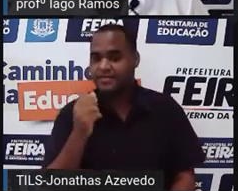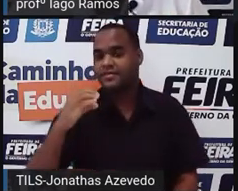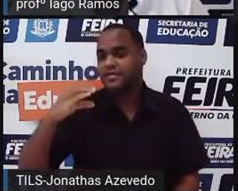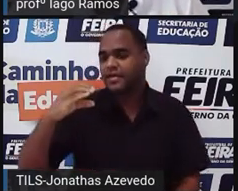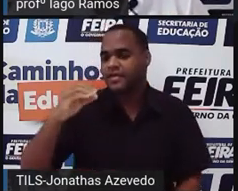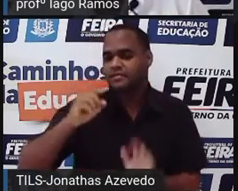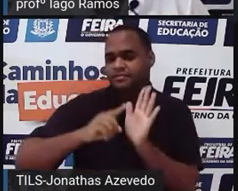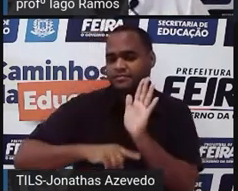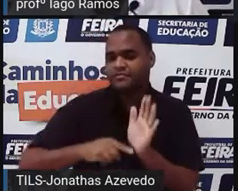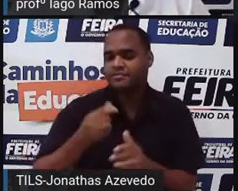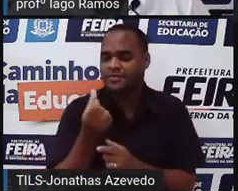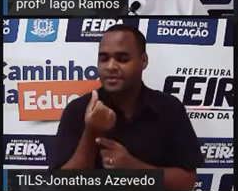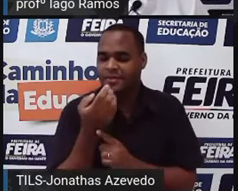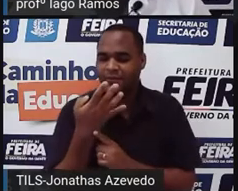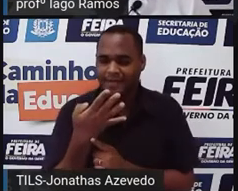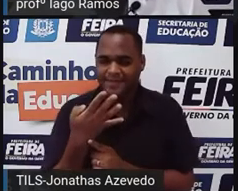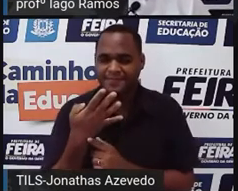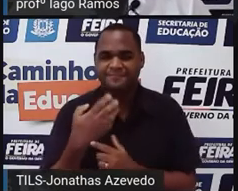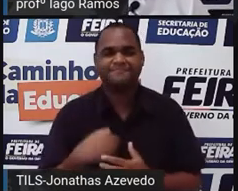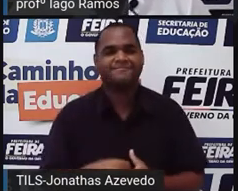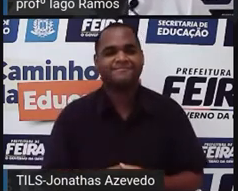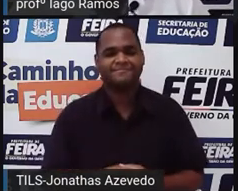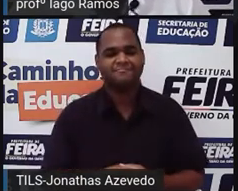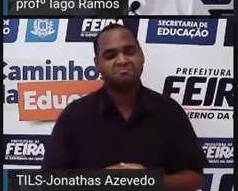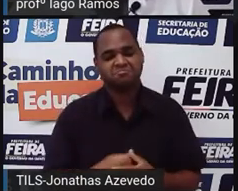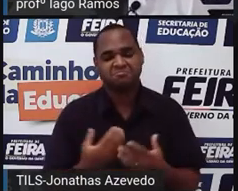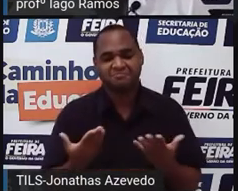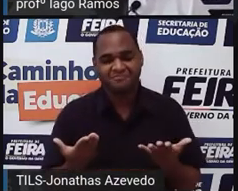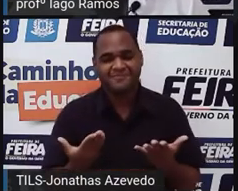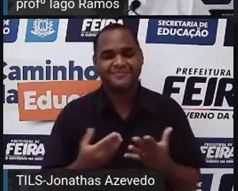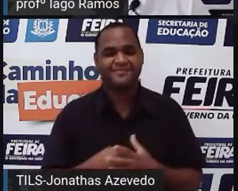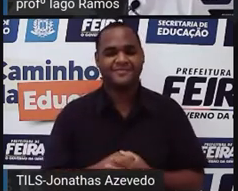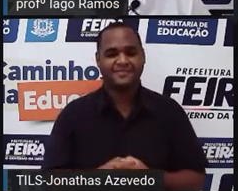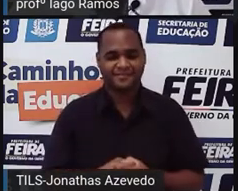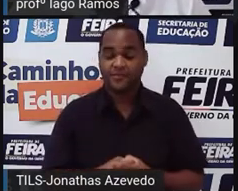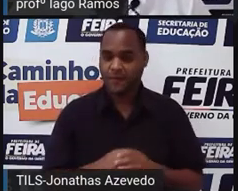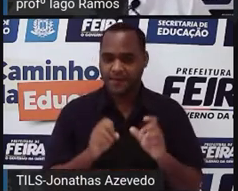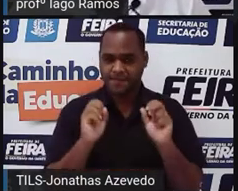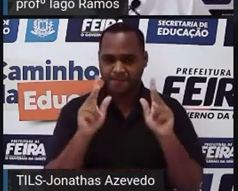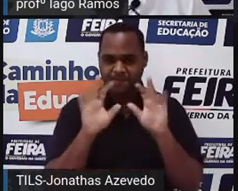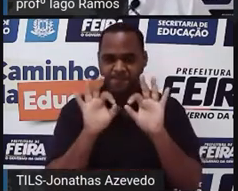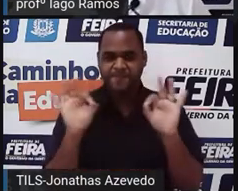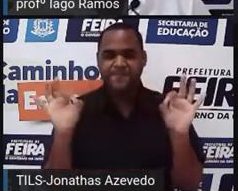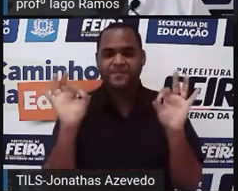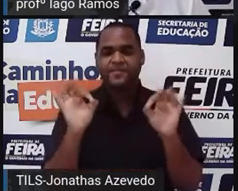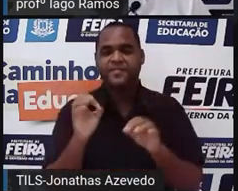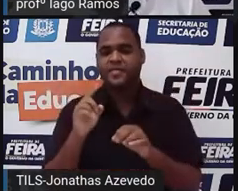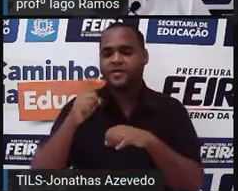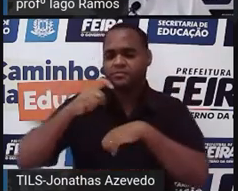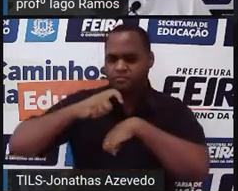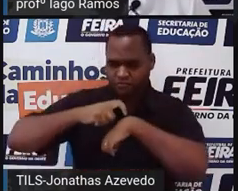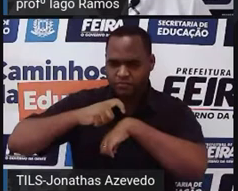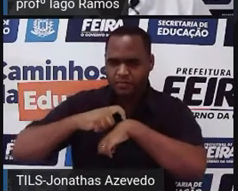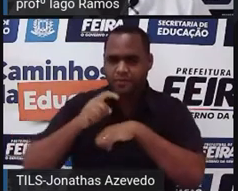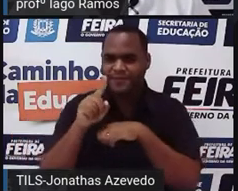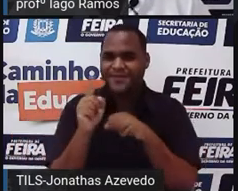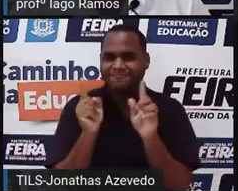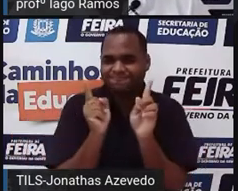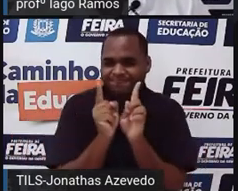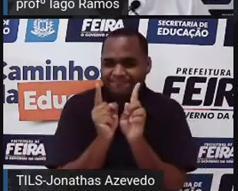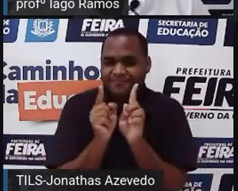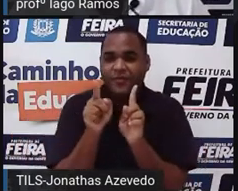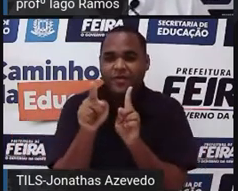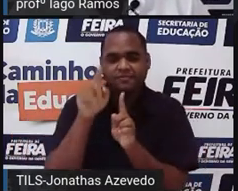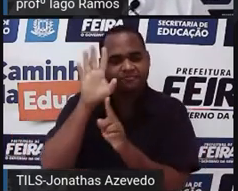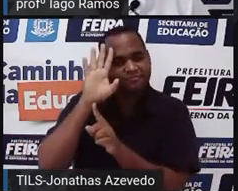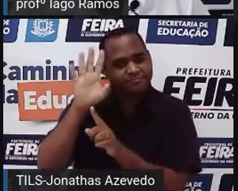C, 64 negativo ou menos 64. Tá bom? Então, vou te dar um tempinho, você vai